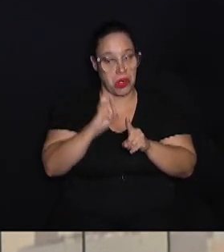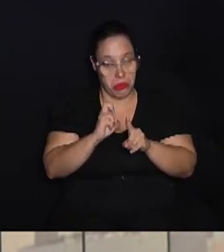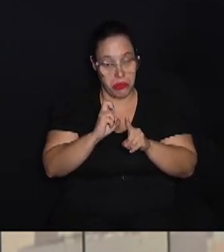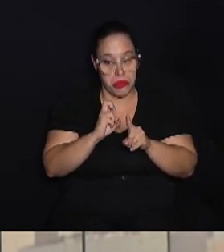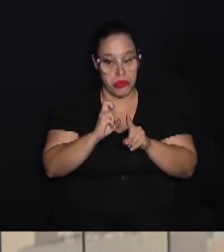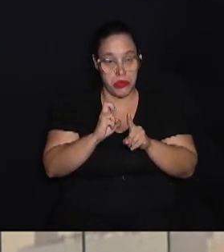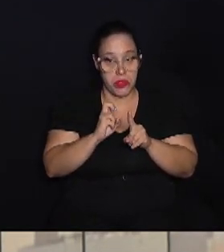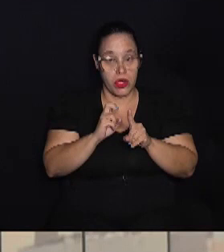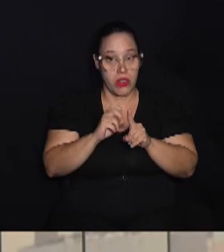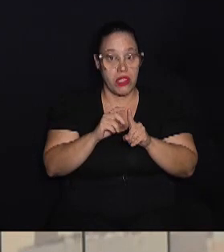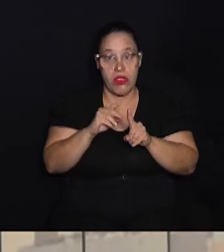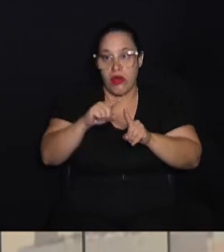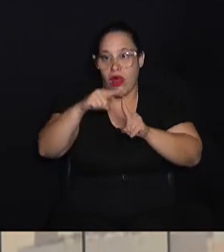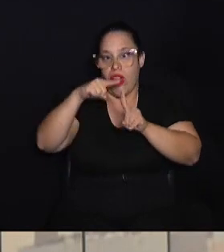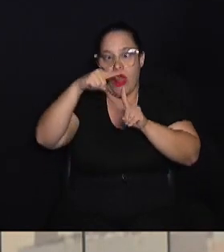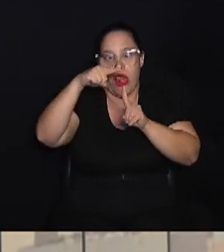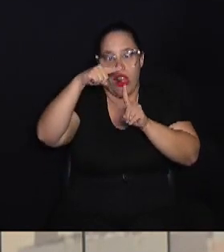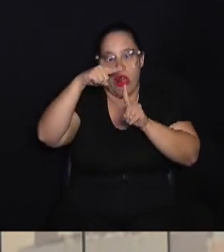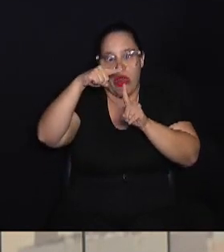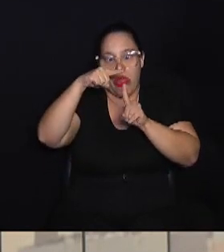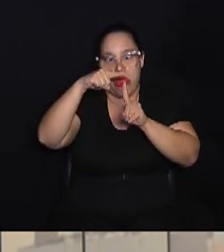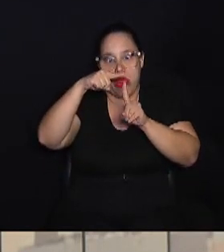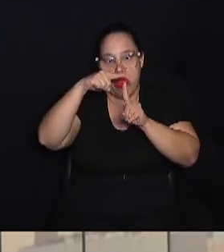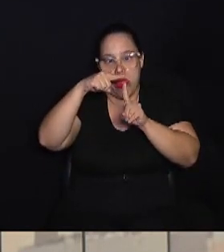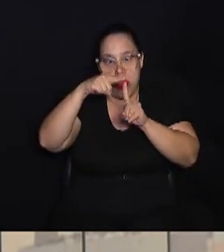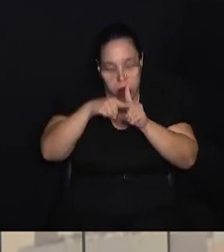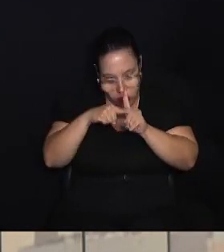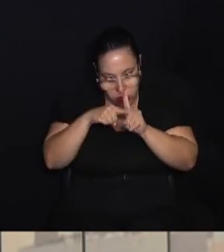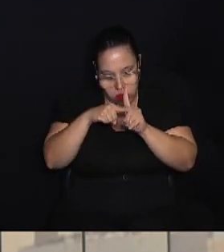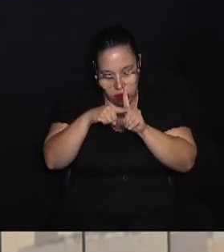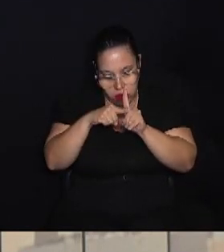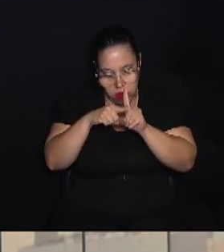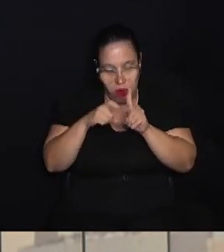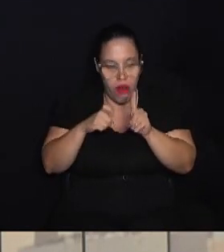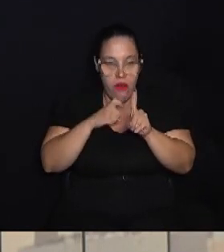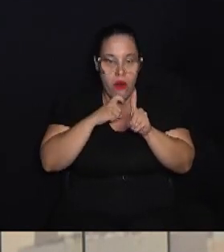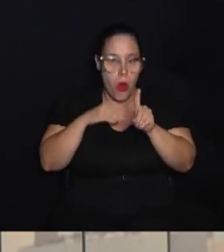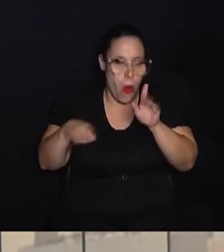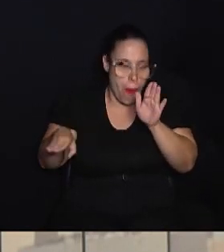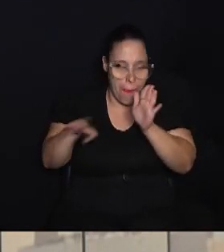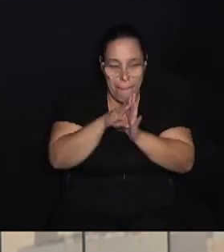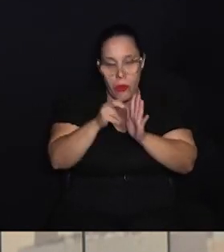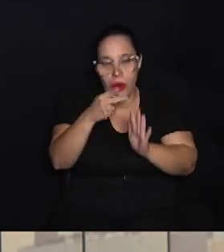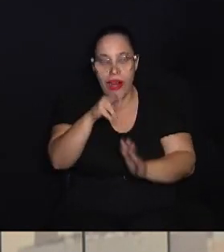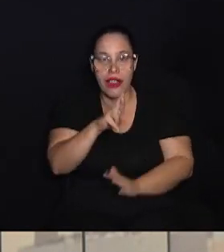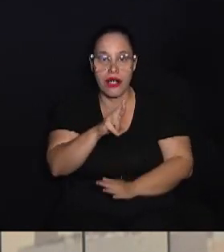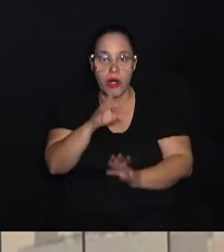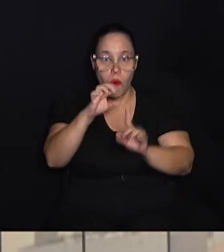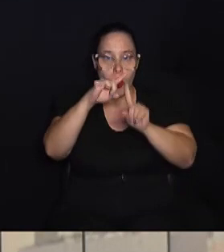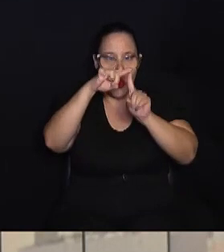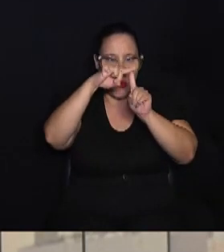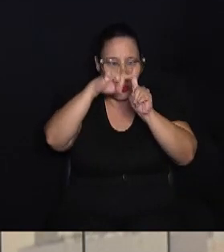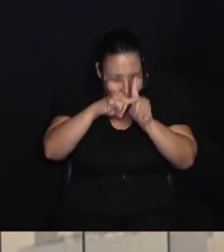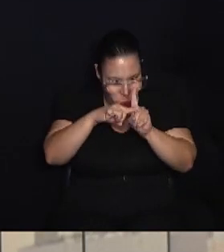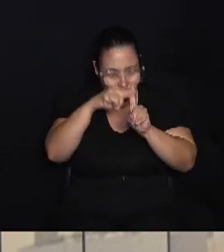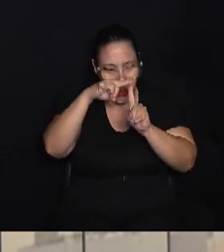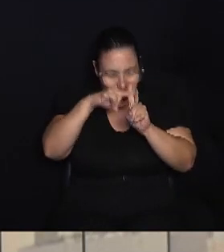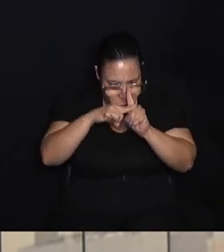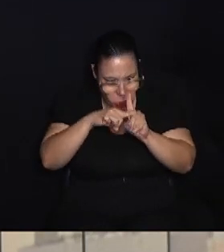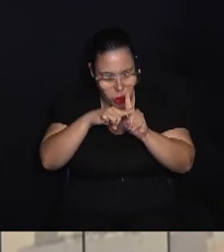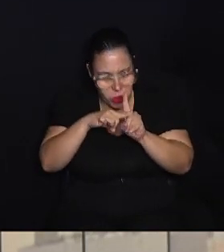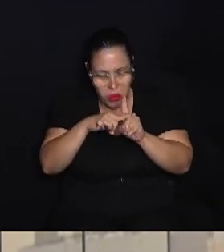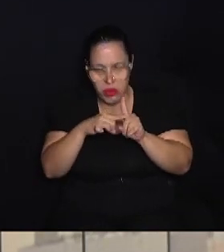e repentinamente a entrada de 2 massas de ar frio muito intensas de origem polar que provocaram o declínio muito acentuado das temperaturas